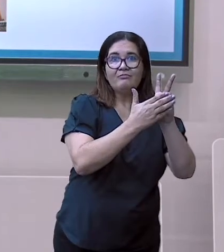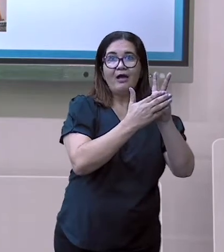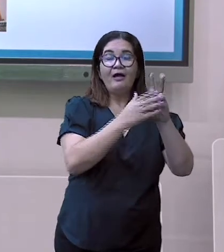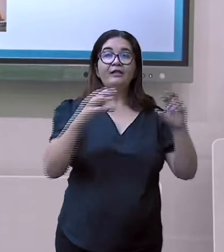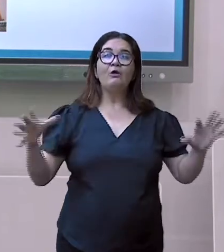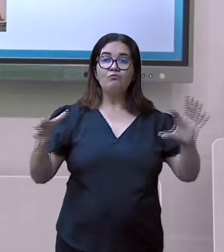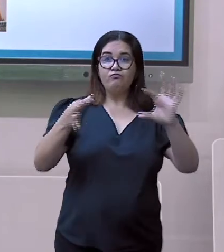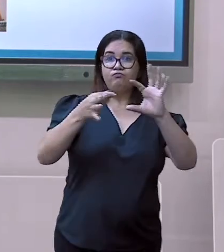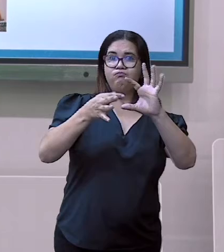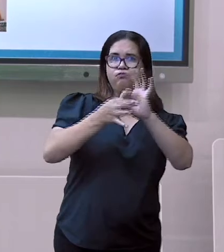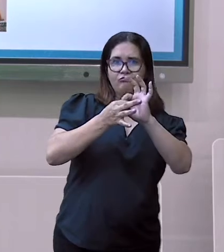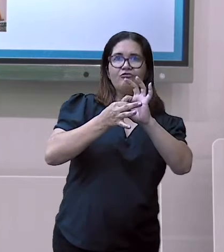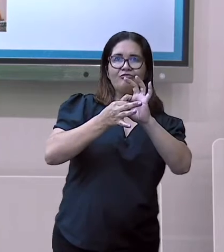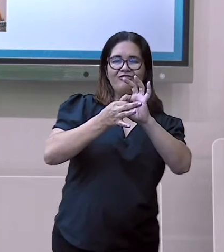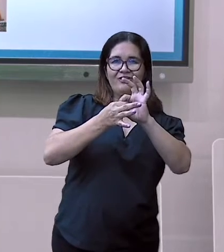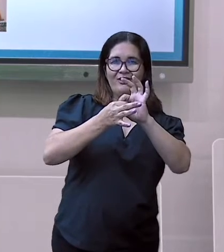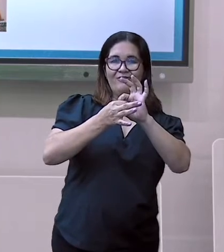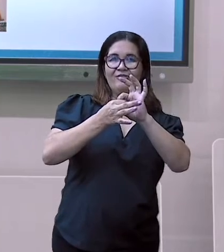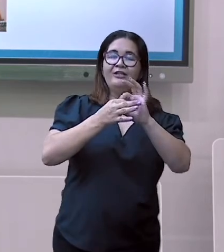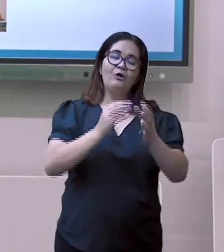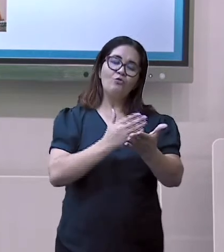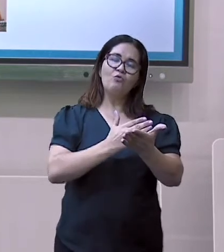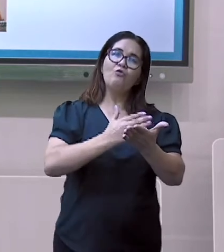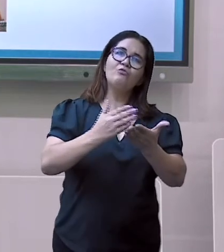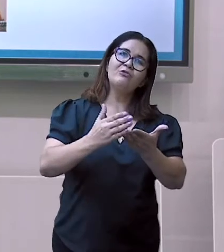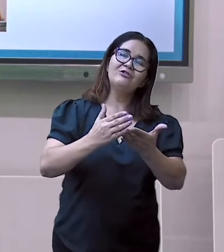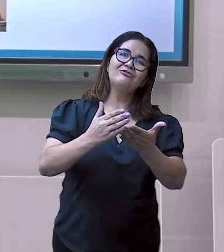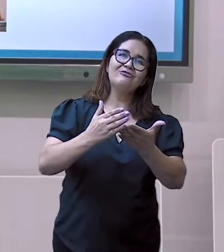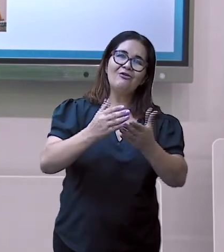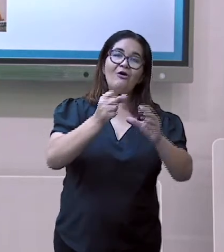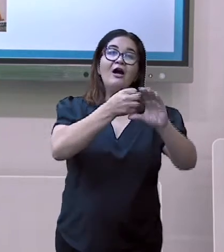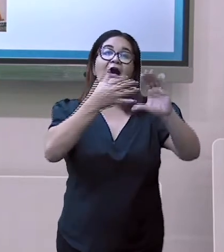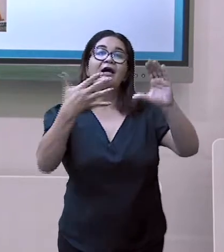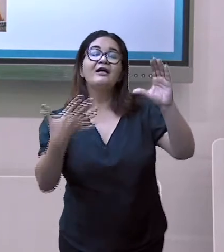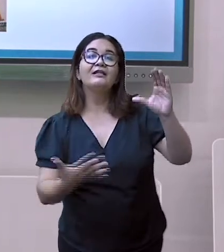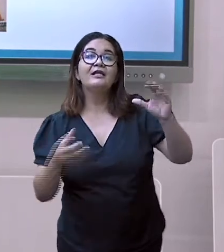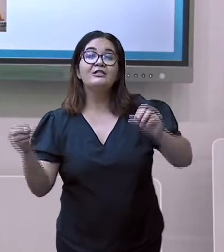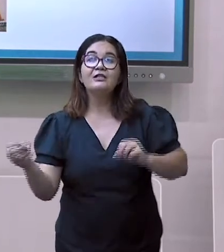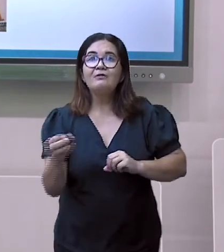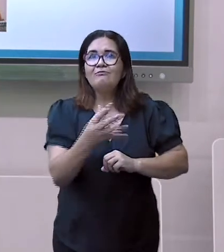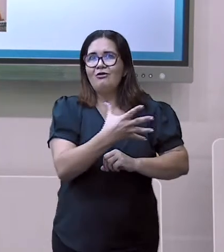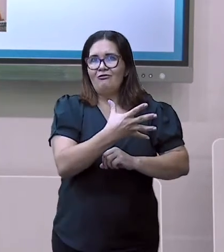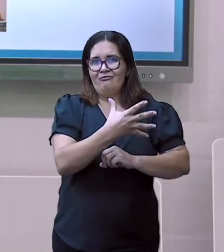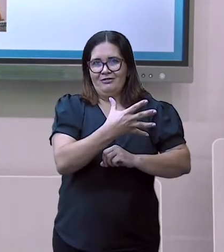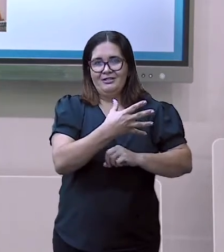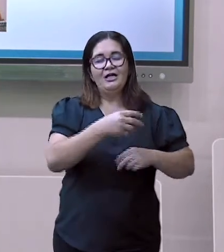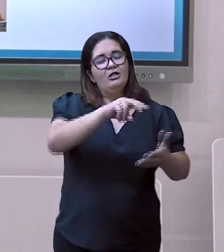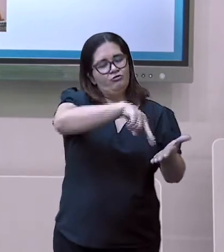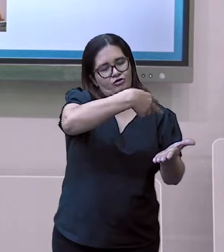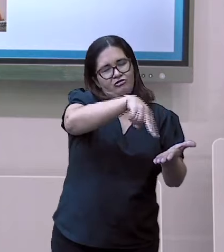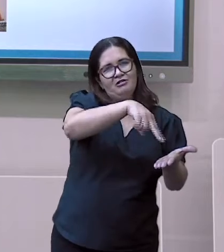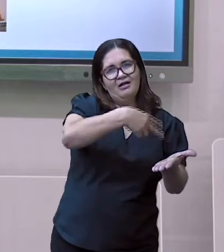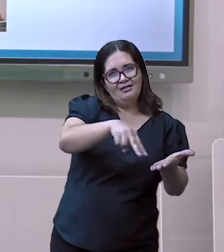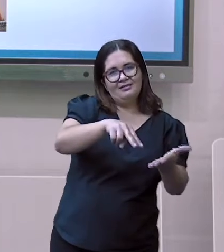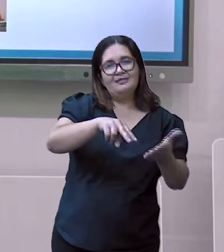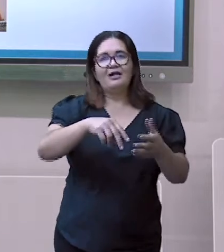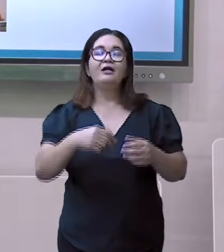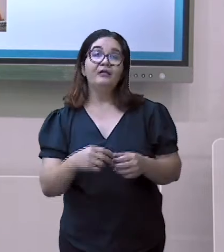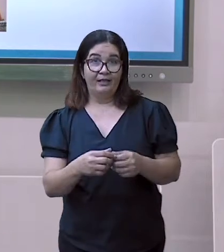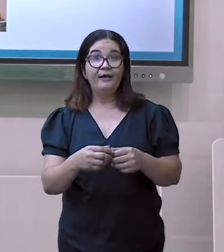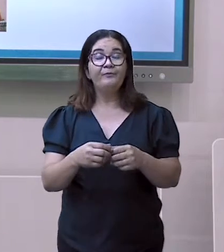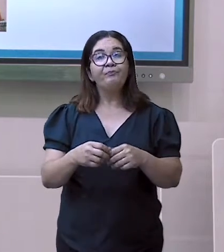e recebendo novas características. Alguns exemplos de foguetos são Bumba Meu